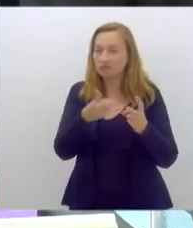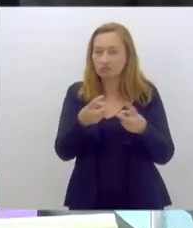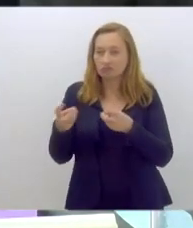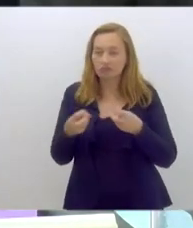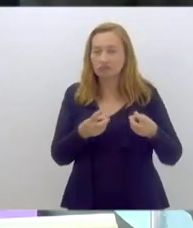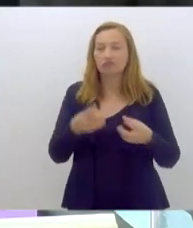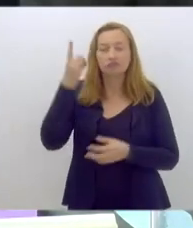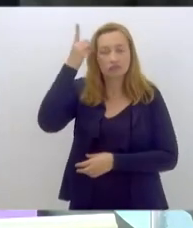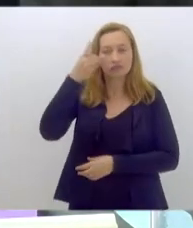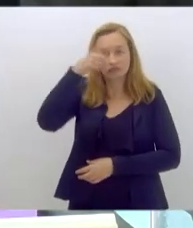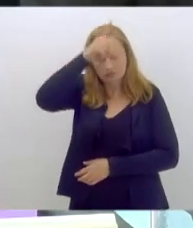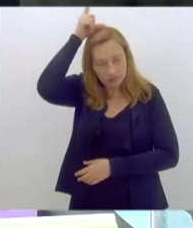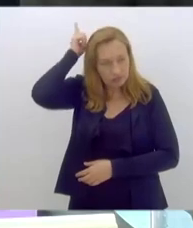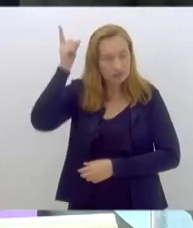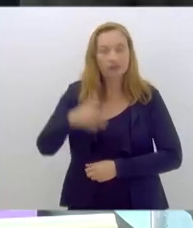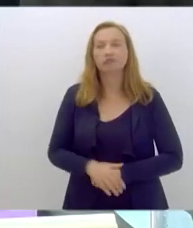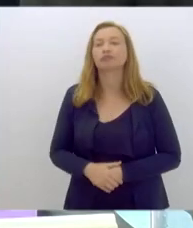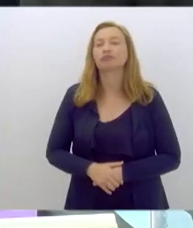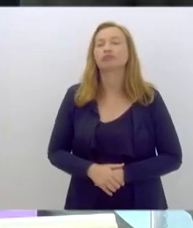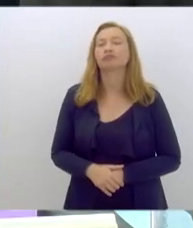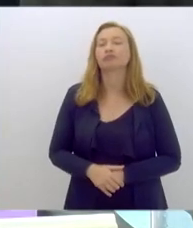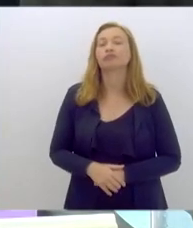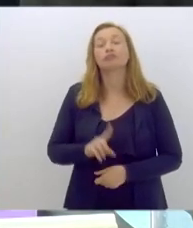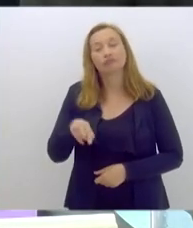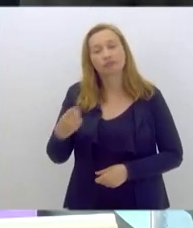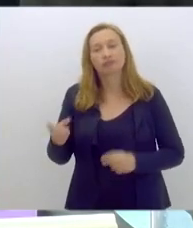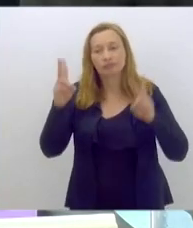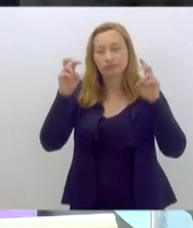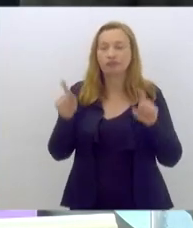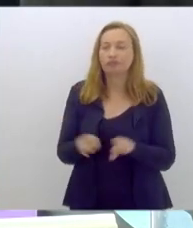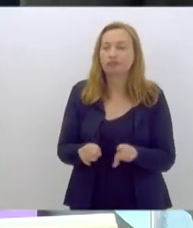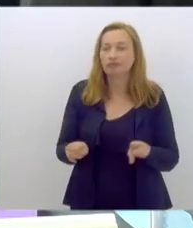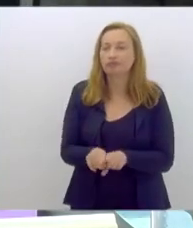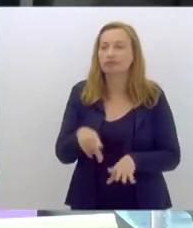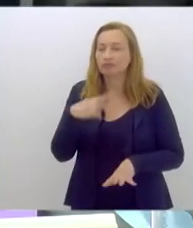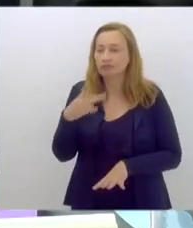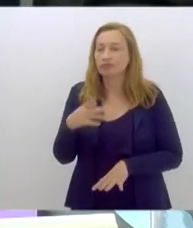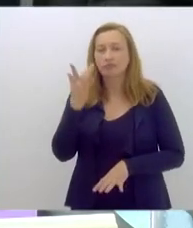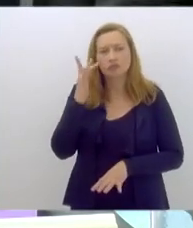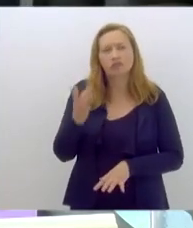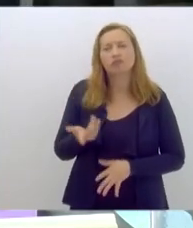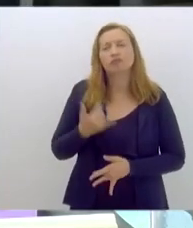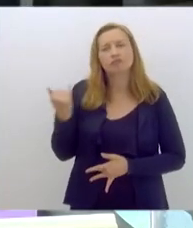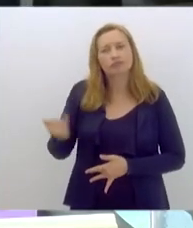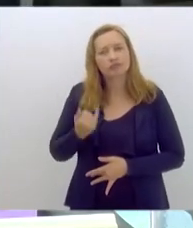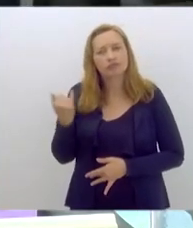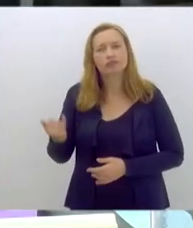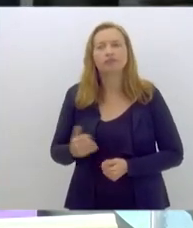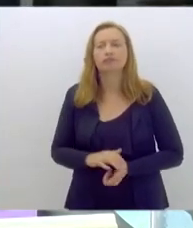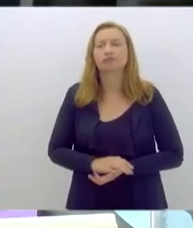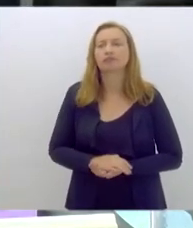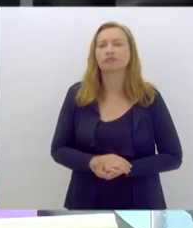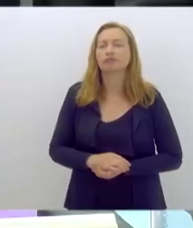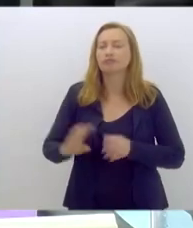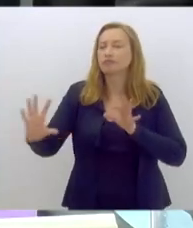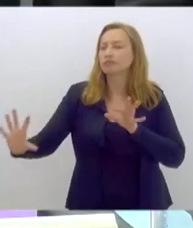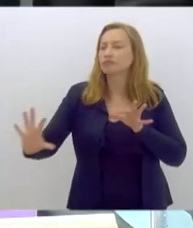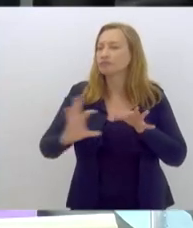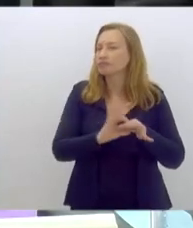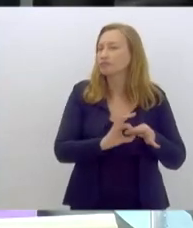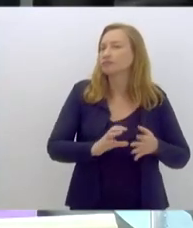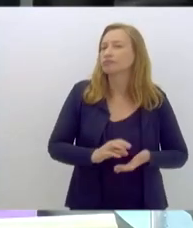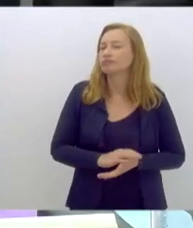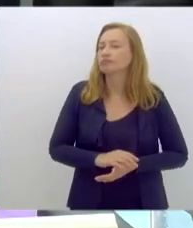pelo Deputado Luiz Paulo a outra questão eu quero também dizer que achei muito interessante essa vinculação